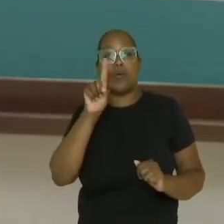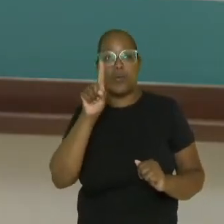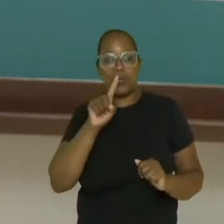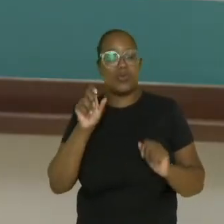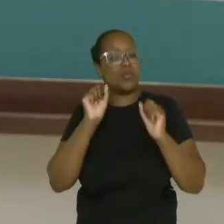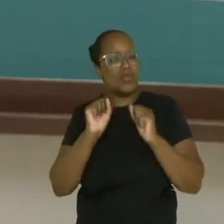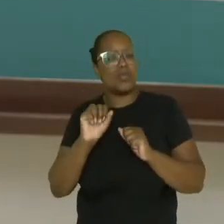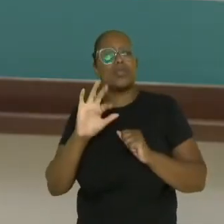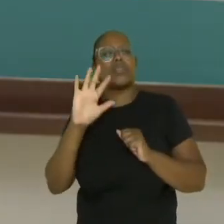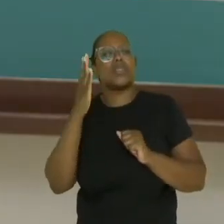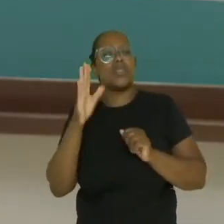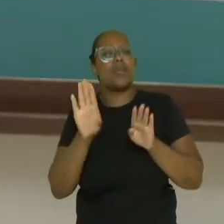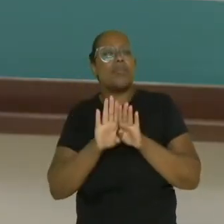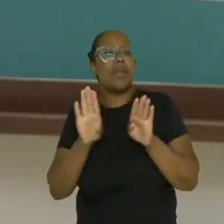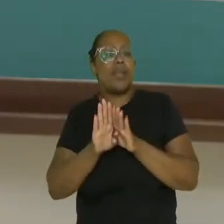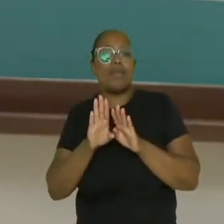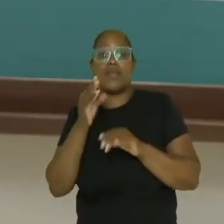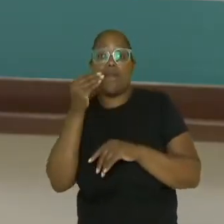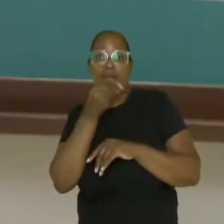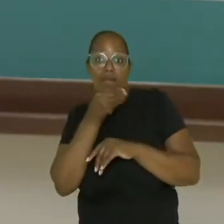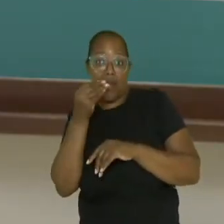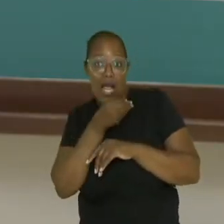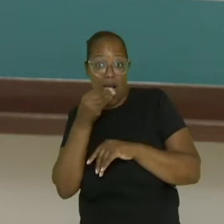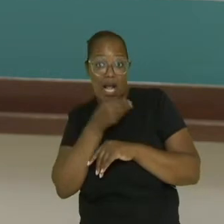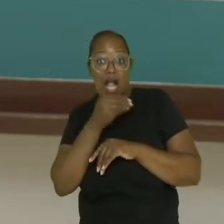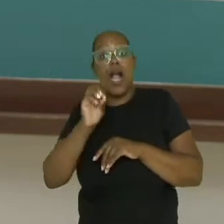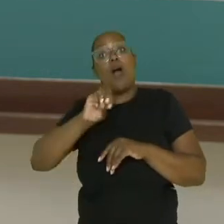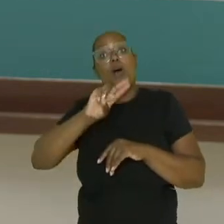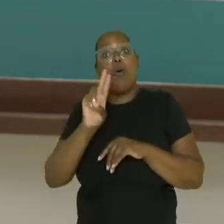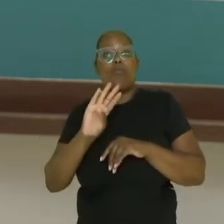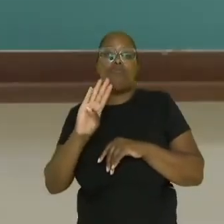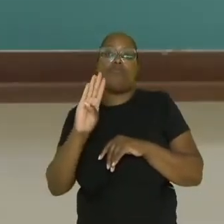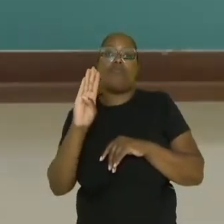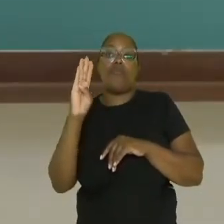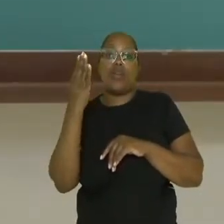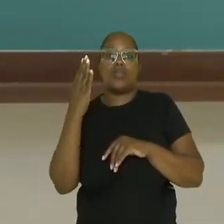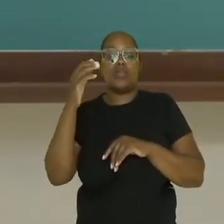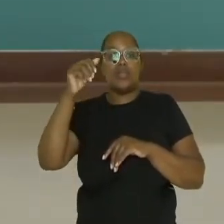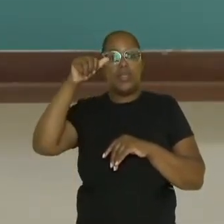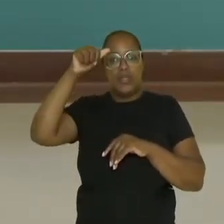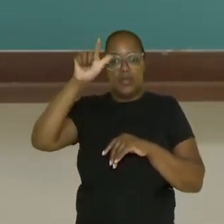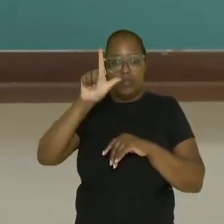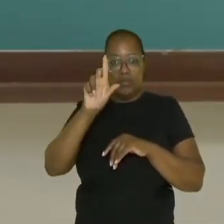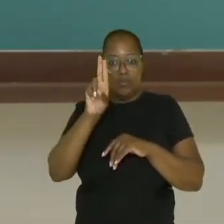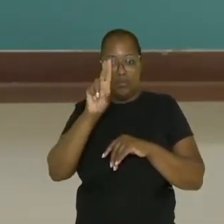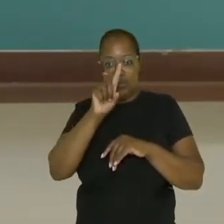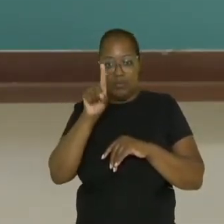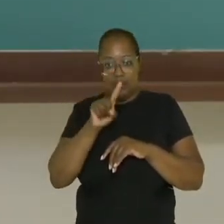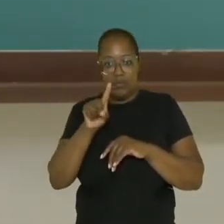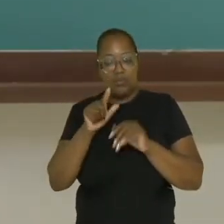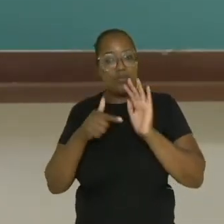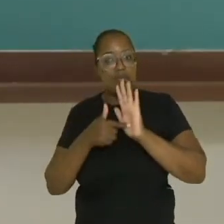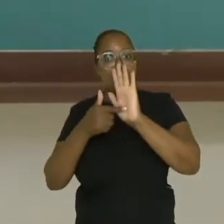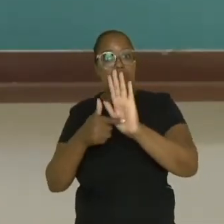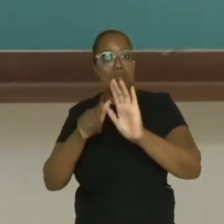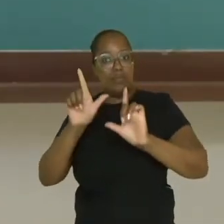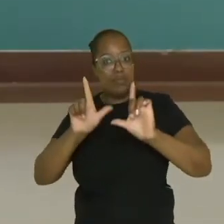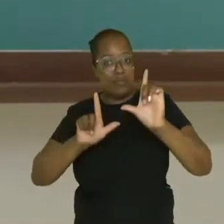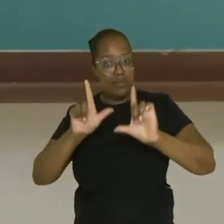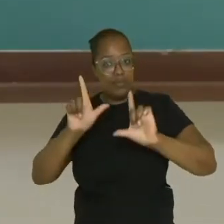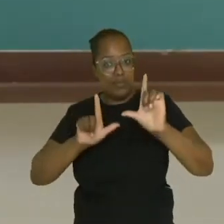muito difícil de dar a resposta à pergunta que eu acabei de fazer. A luz produzida pelo televisor é uma